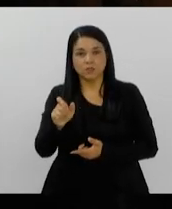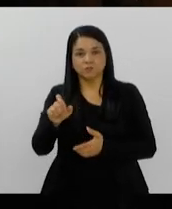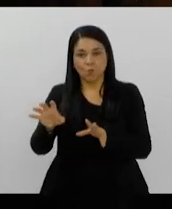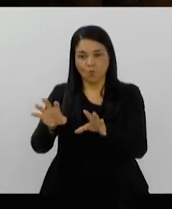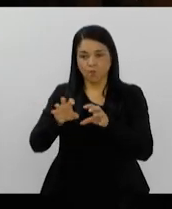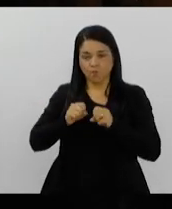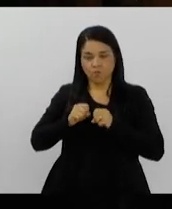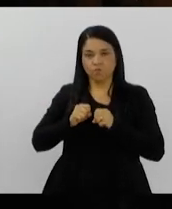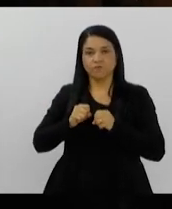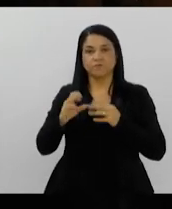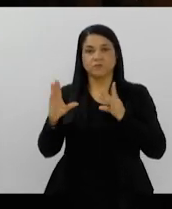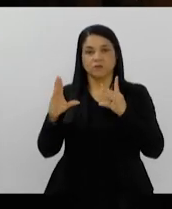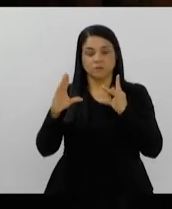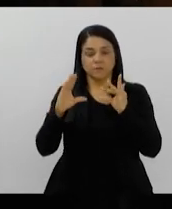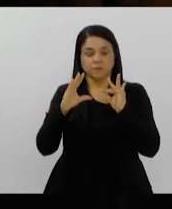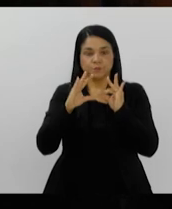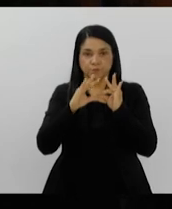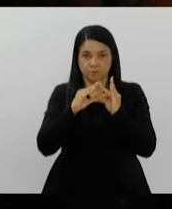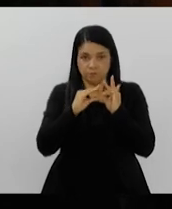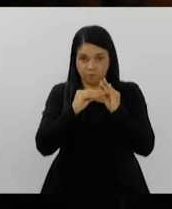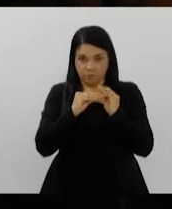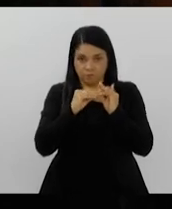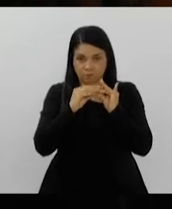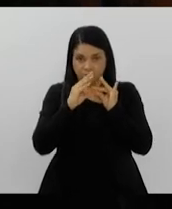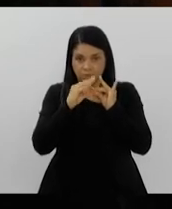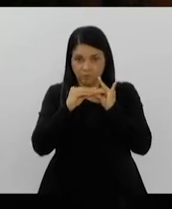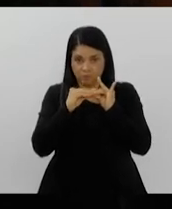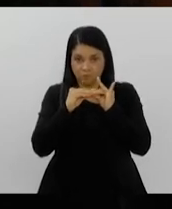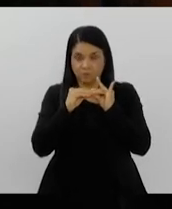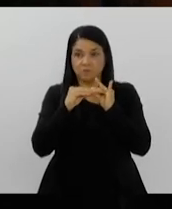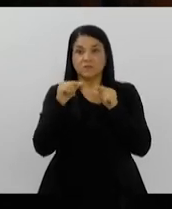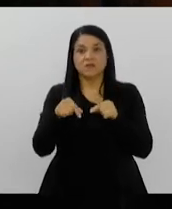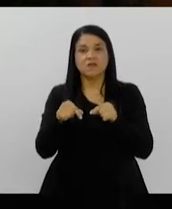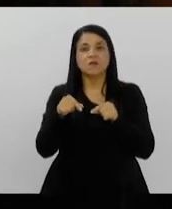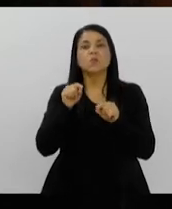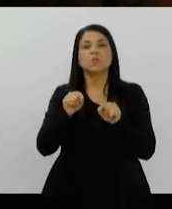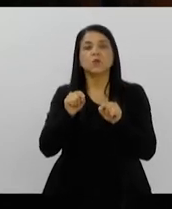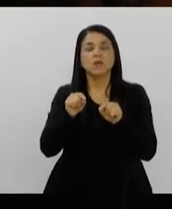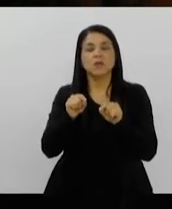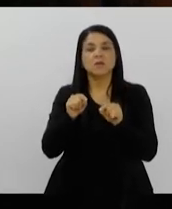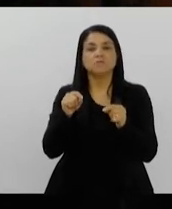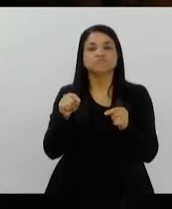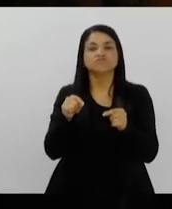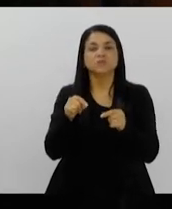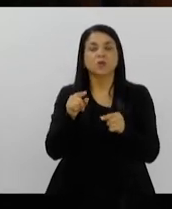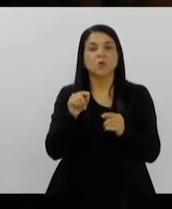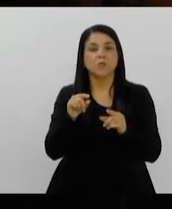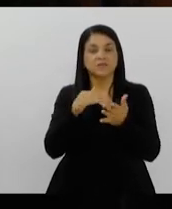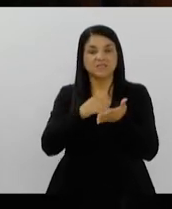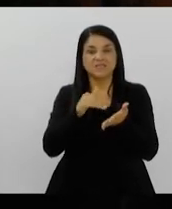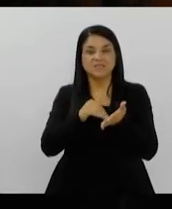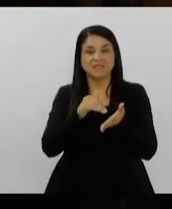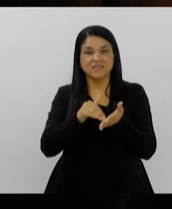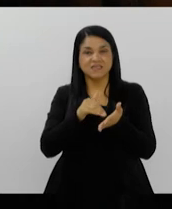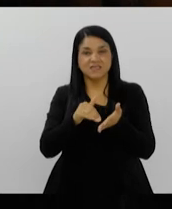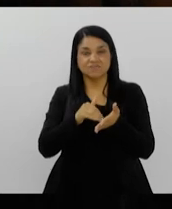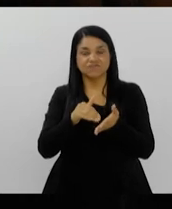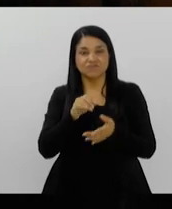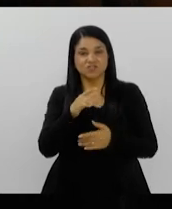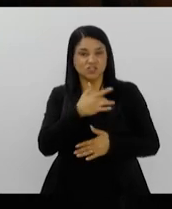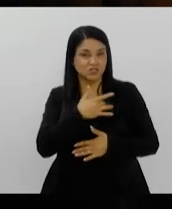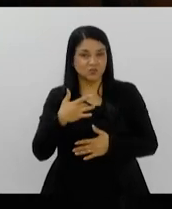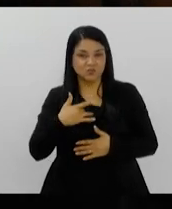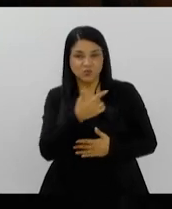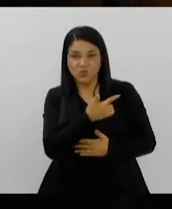laboratório, não é um erro de um gestor local. É o sintoma de uma Secretaria de Saúde que virou um feudo, que